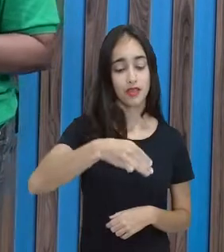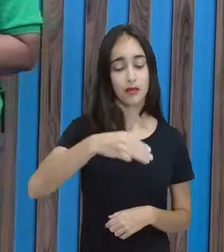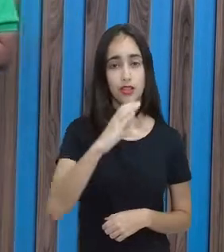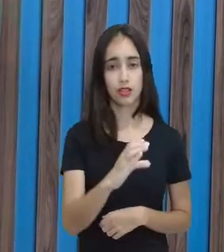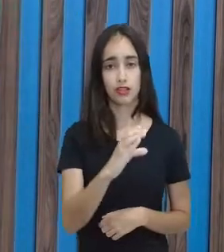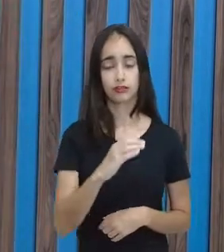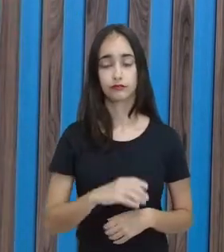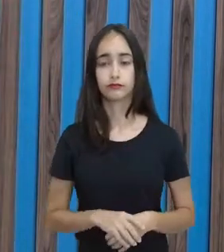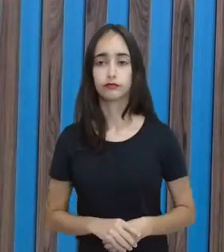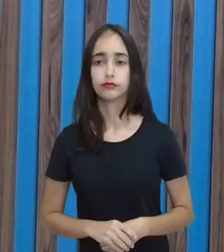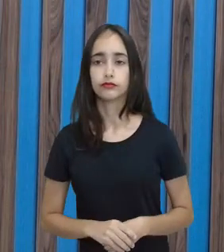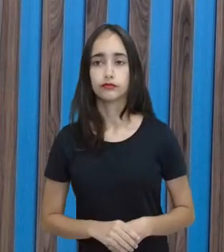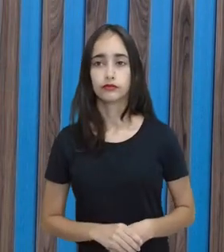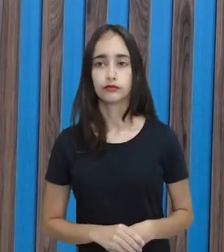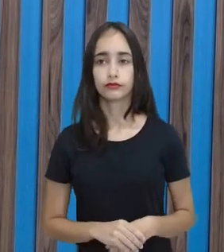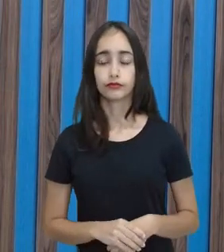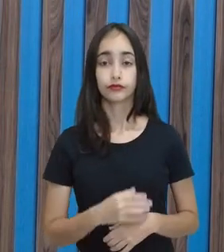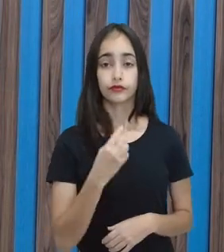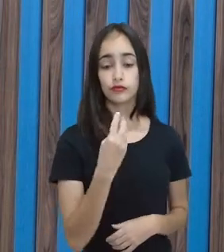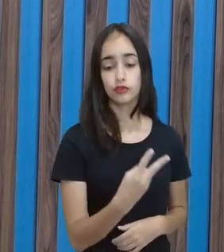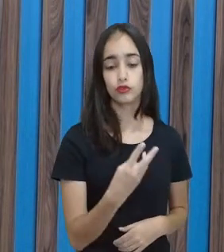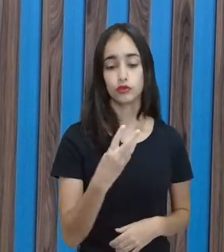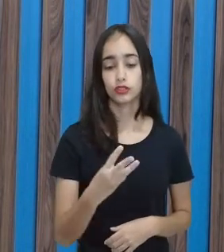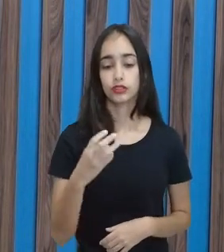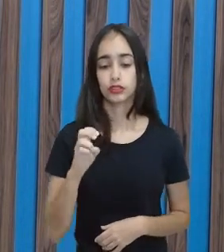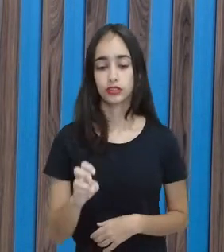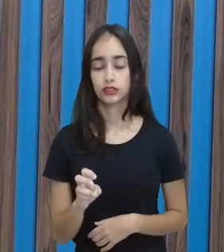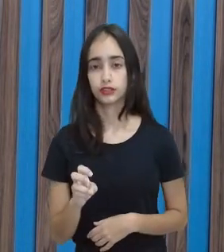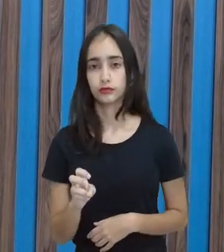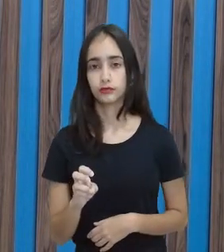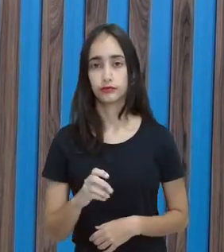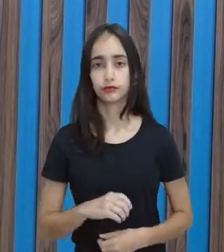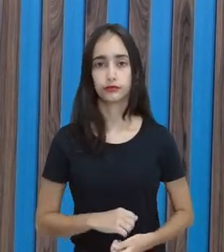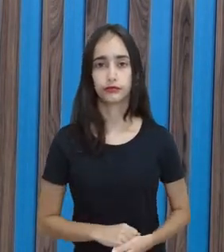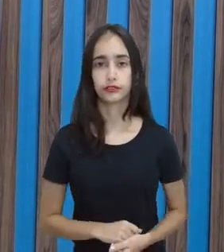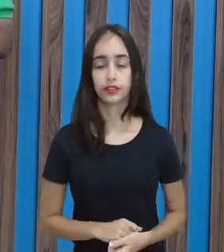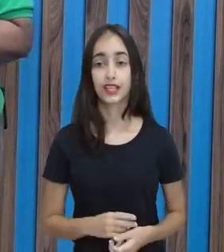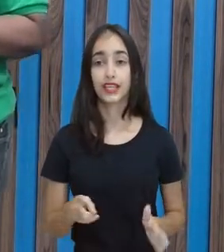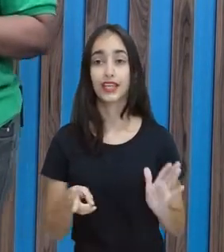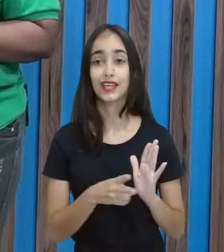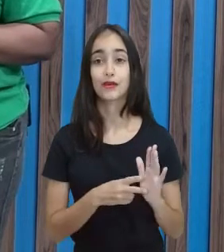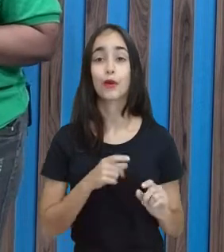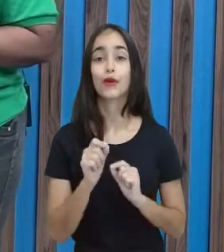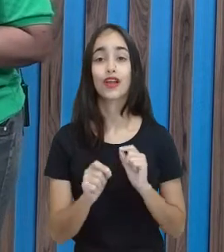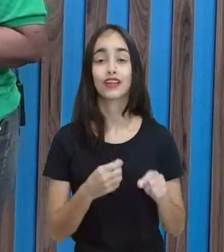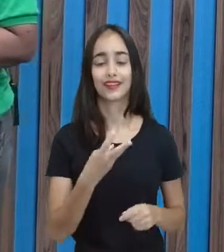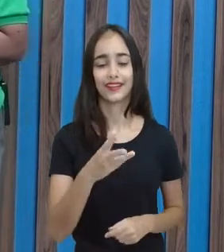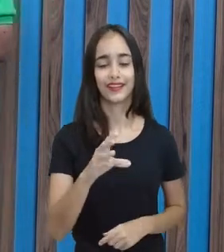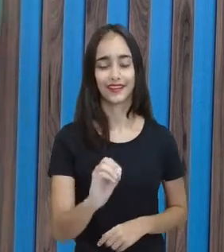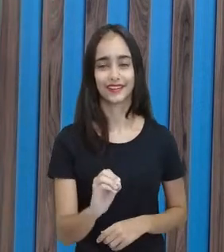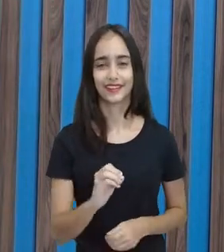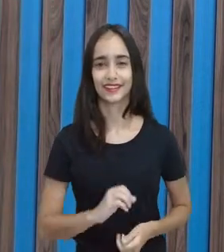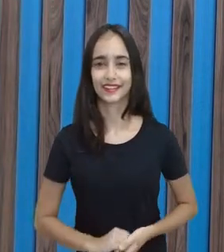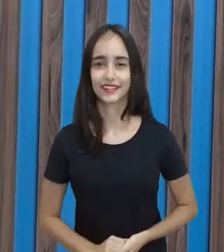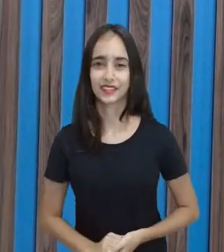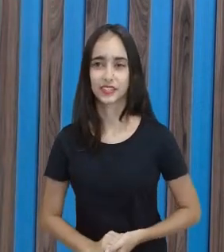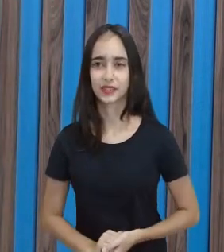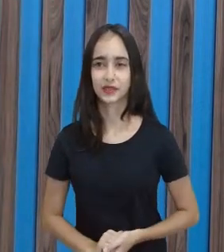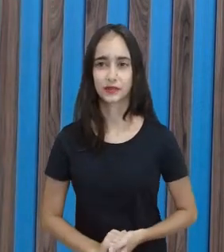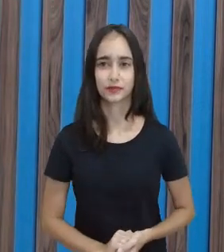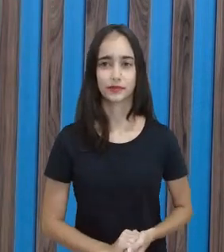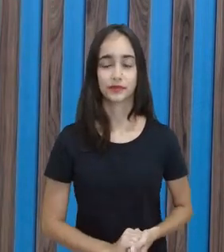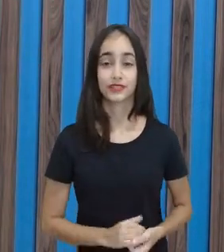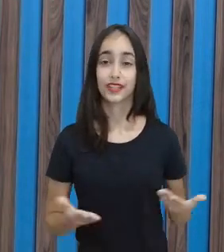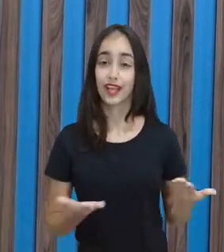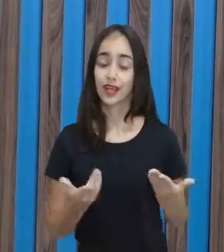comum, entre 2, 3 e 5, vai ser igual a 30.